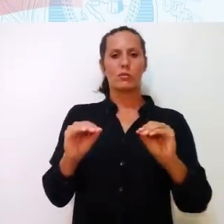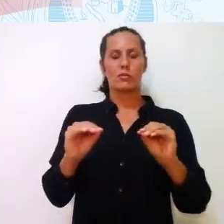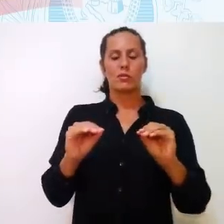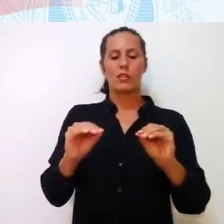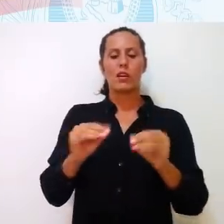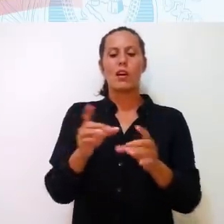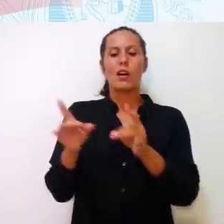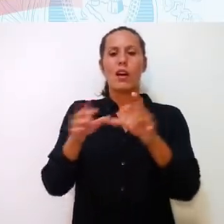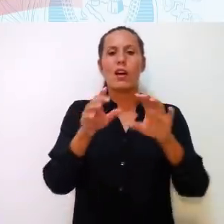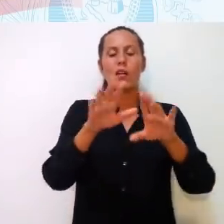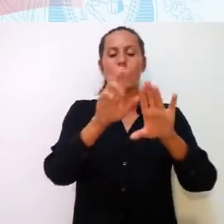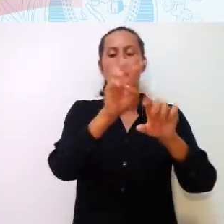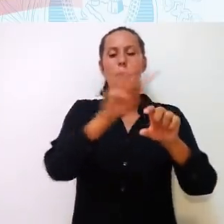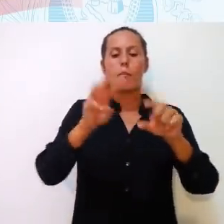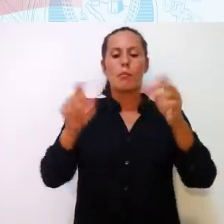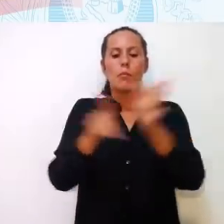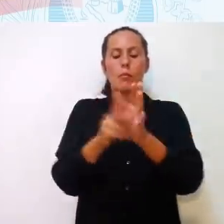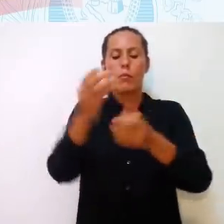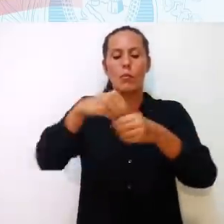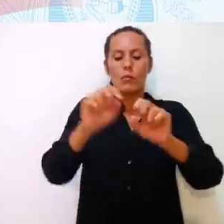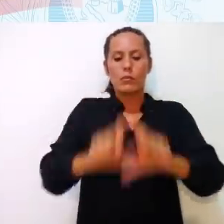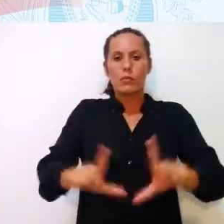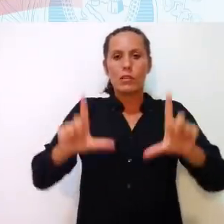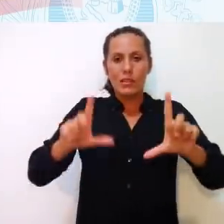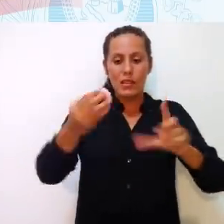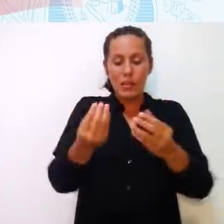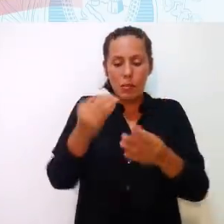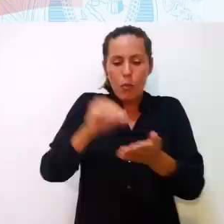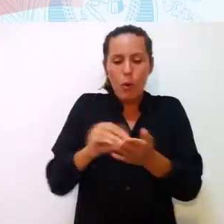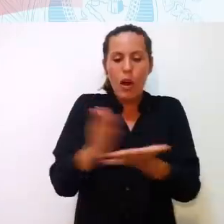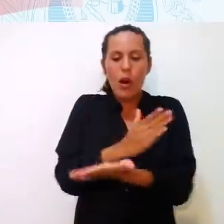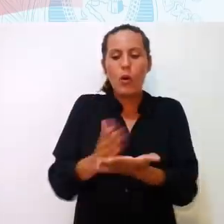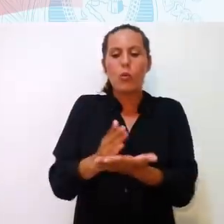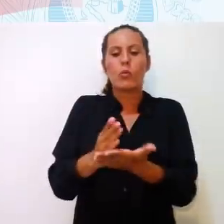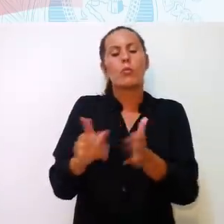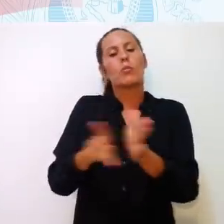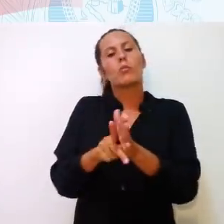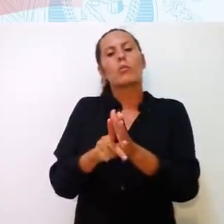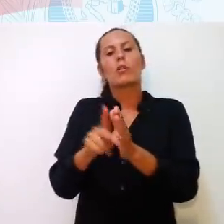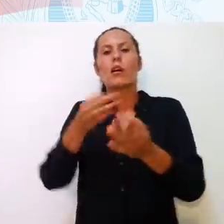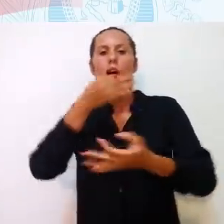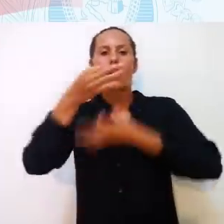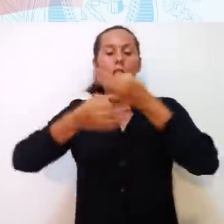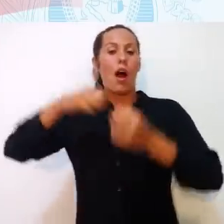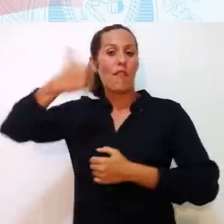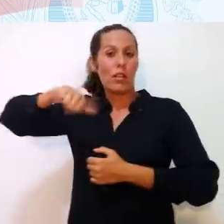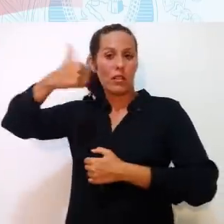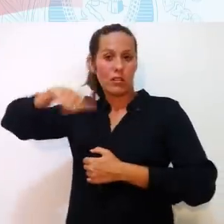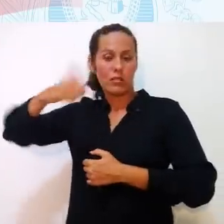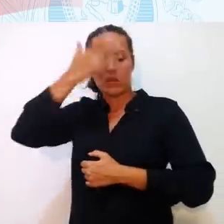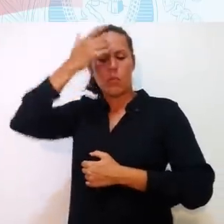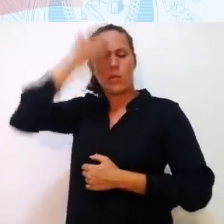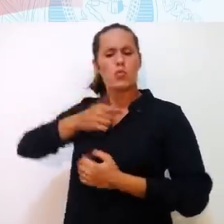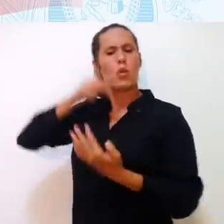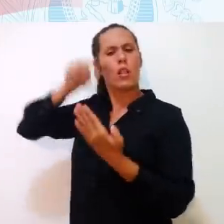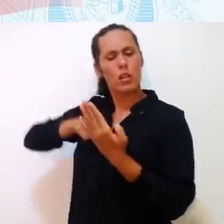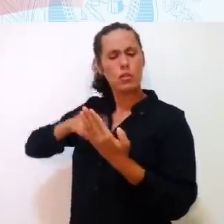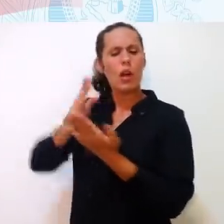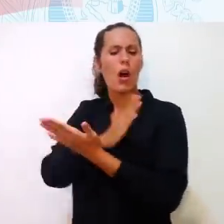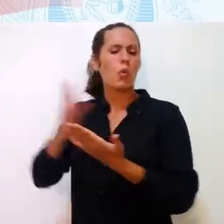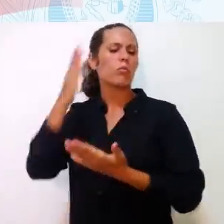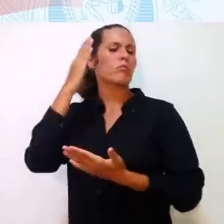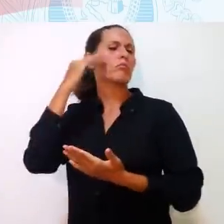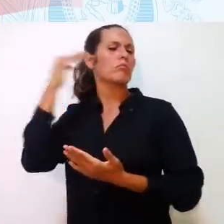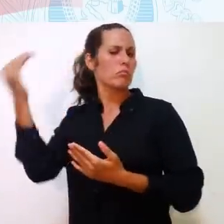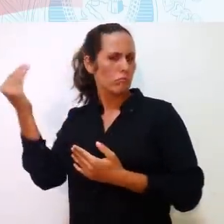textos que a Amazon também coloca na mesma página de venda do Morte e Vida Severina, mas que agora são avaliações de leitores.